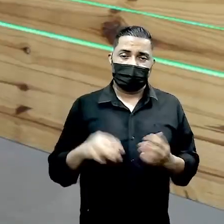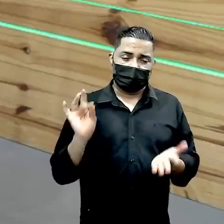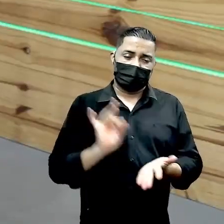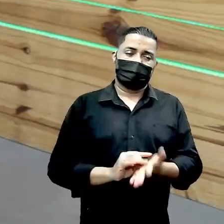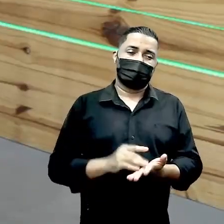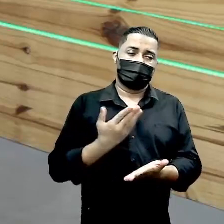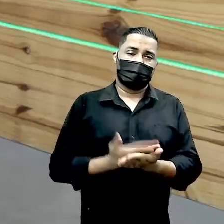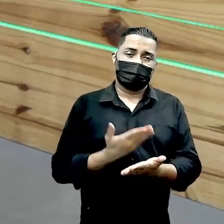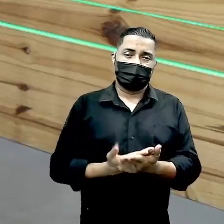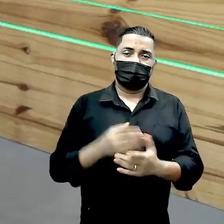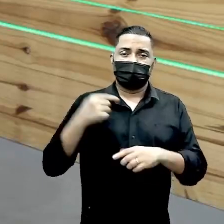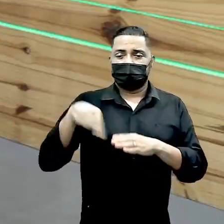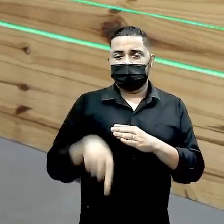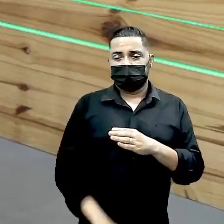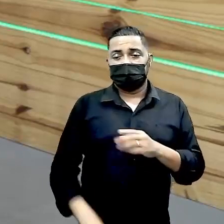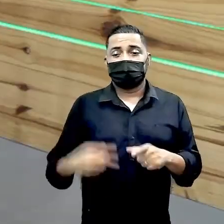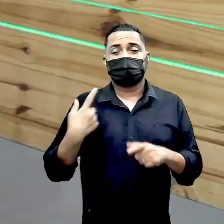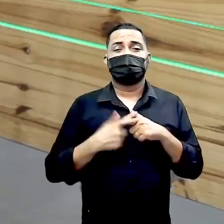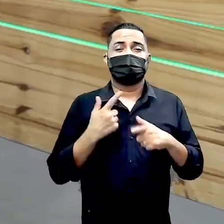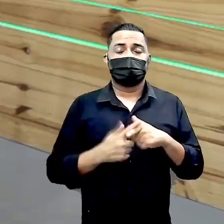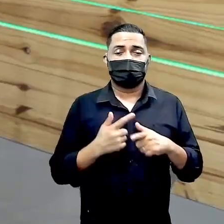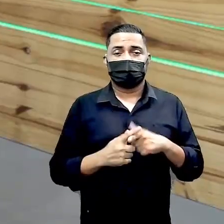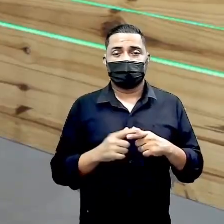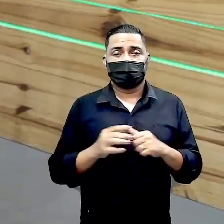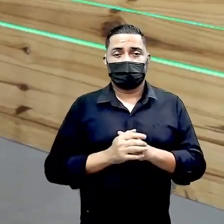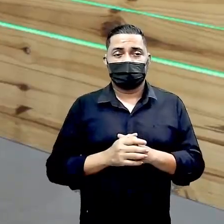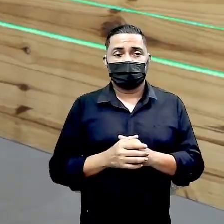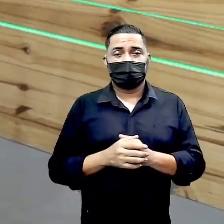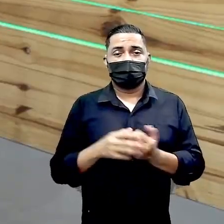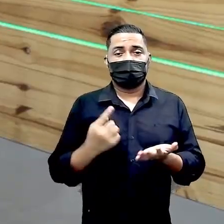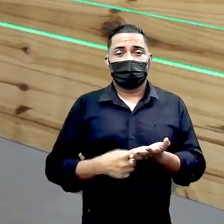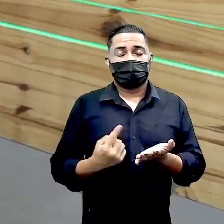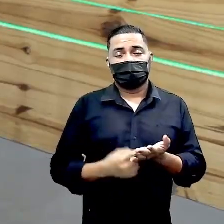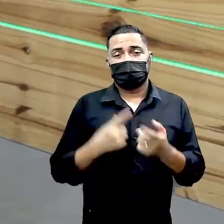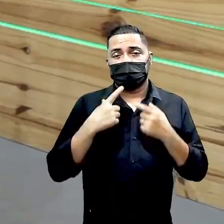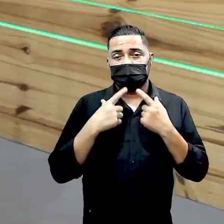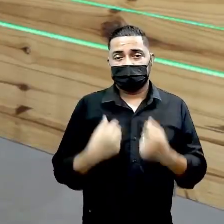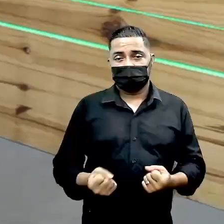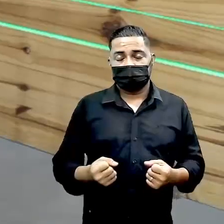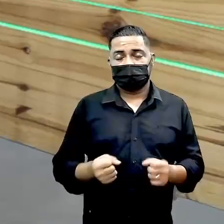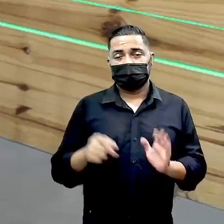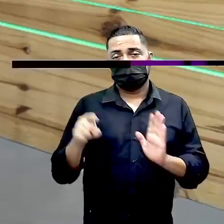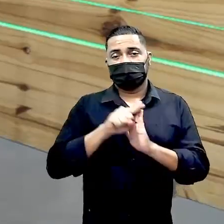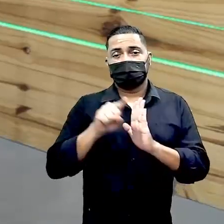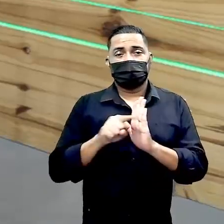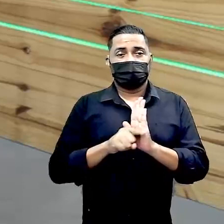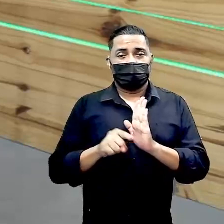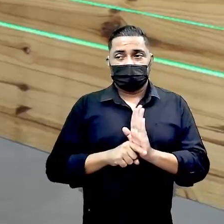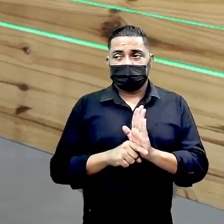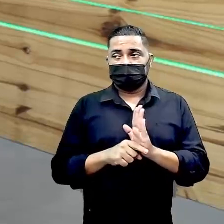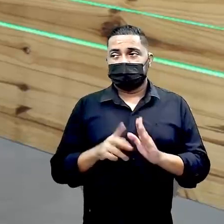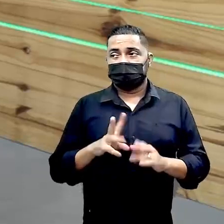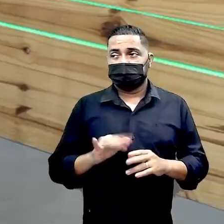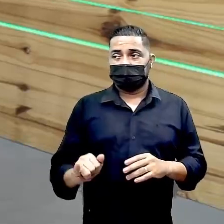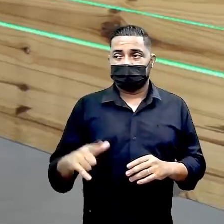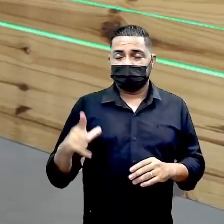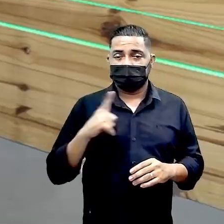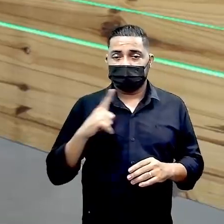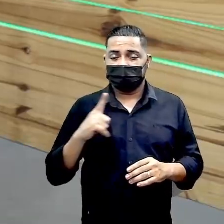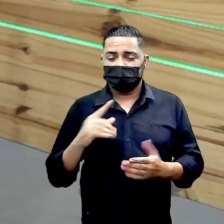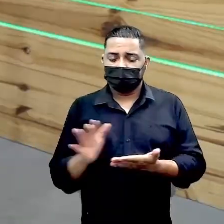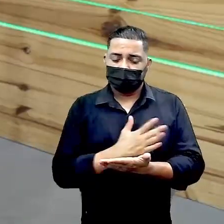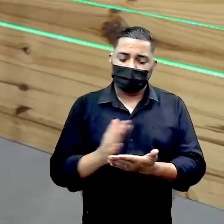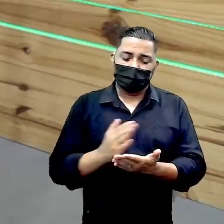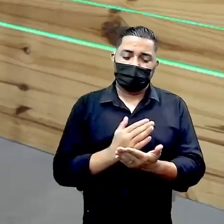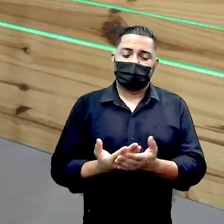bastante, se aprofundar bastante, porque determinadas linguagens de programação né? A gente vai entender alguns conceitos aqui, como